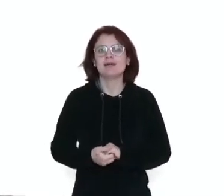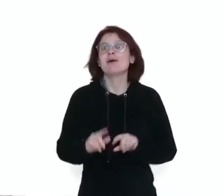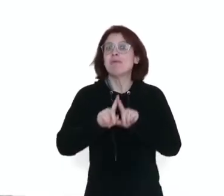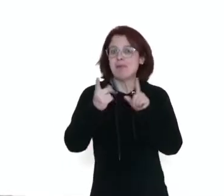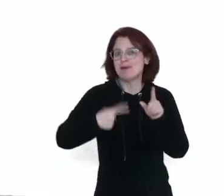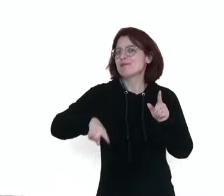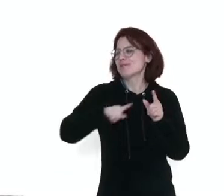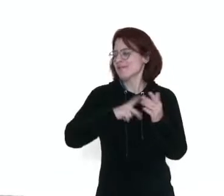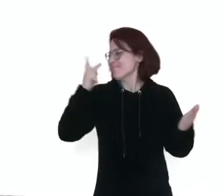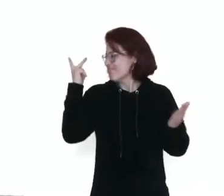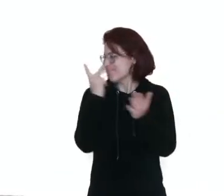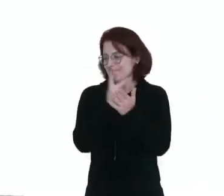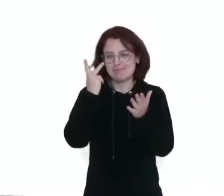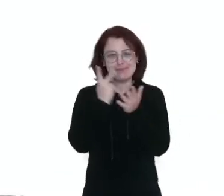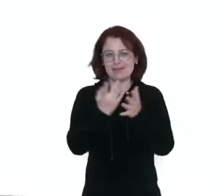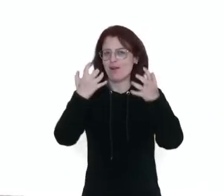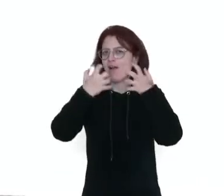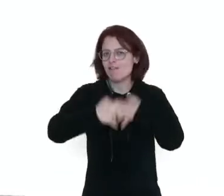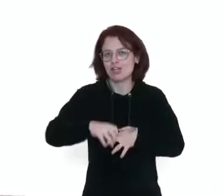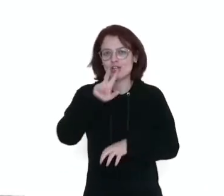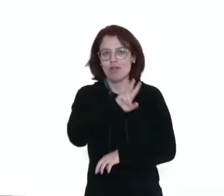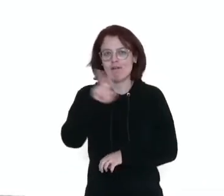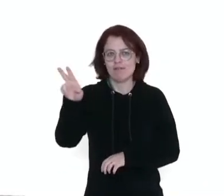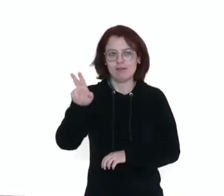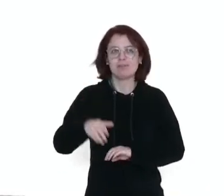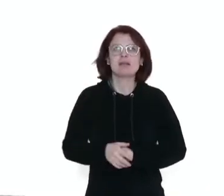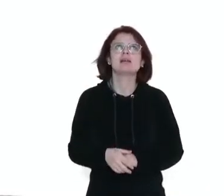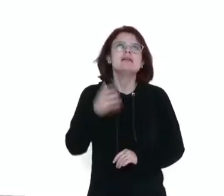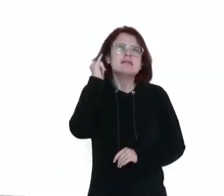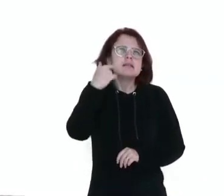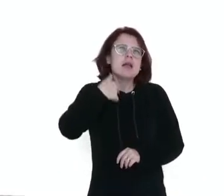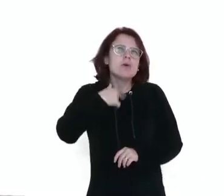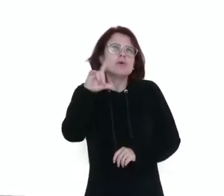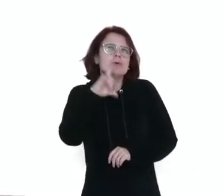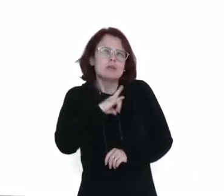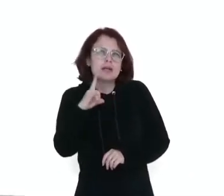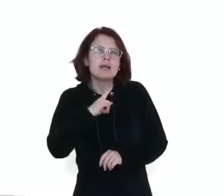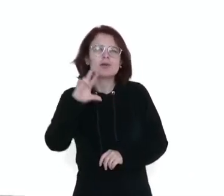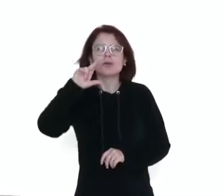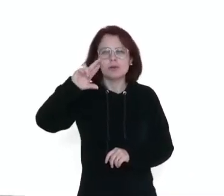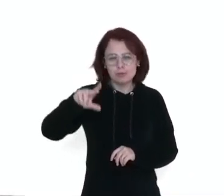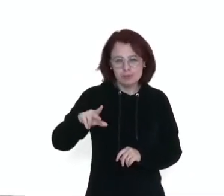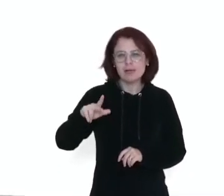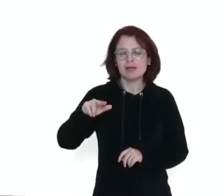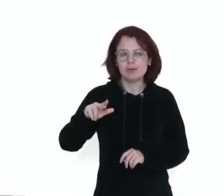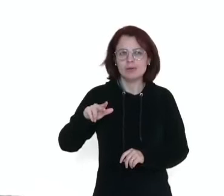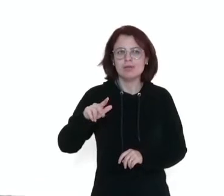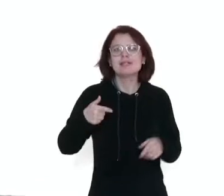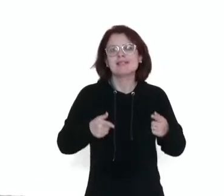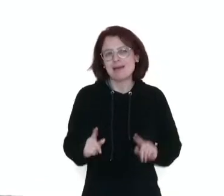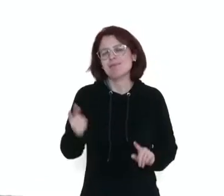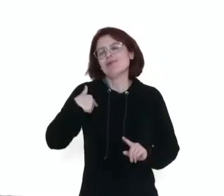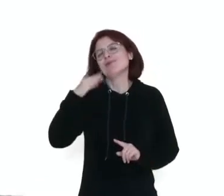qualquer maneira, tivesse eu um irmão gêmeo como eles, e já me daria por muito satisfeito.